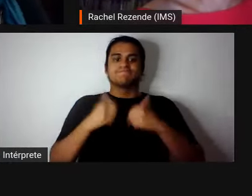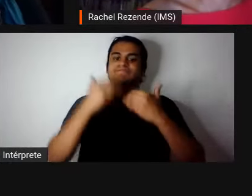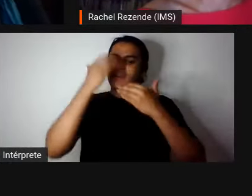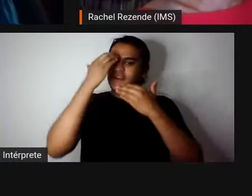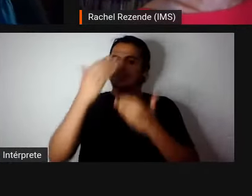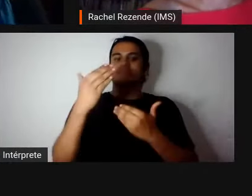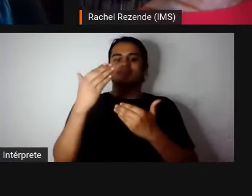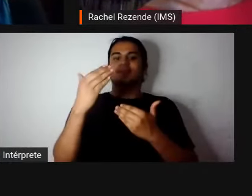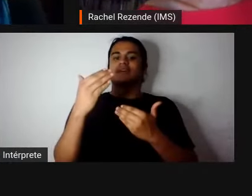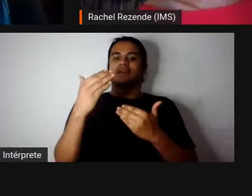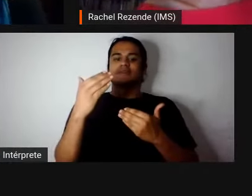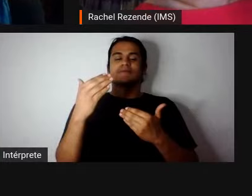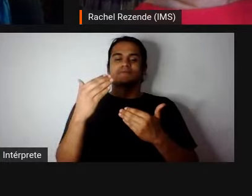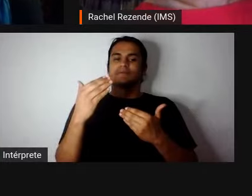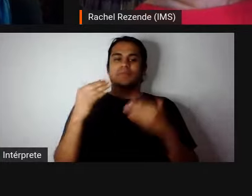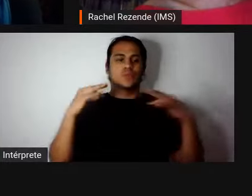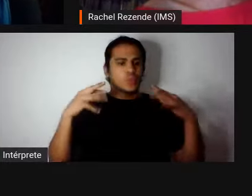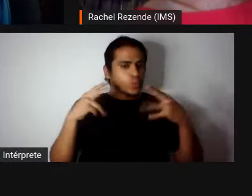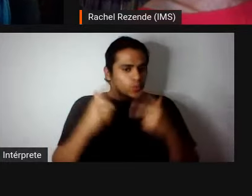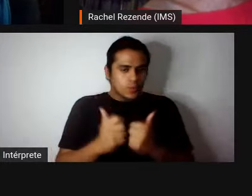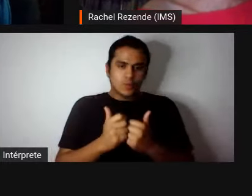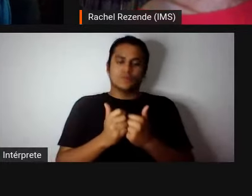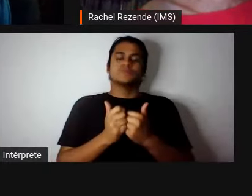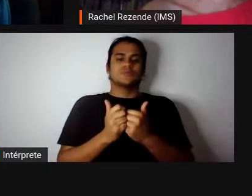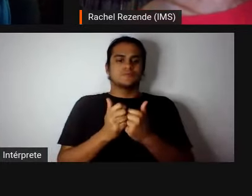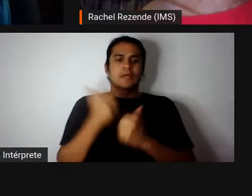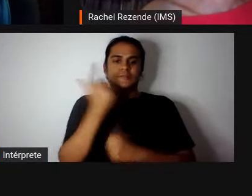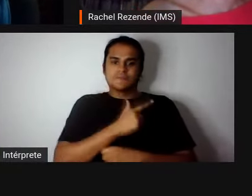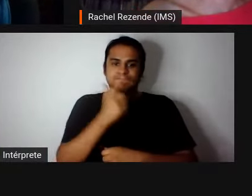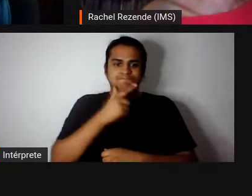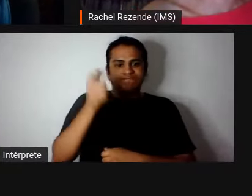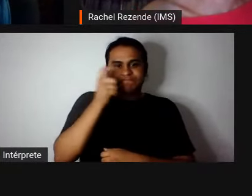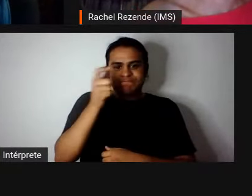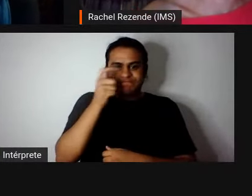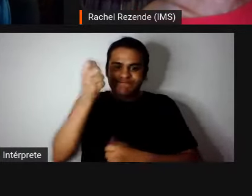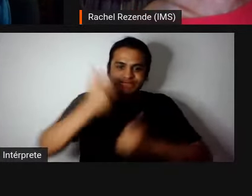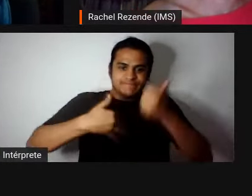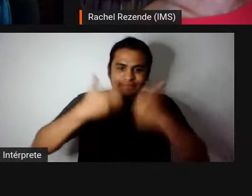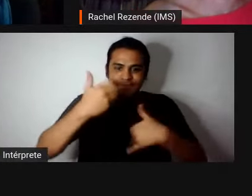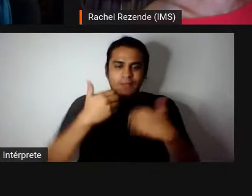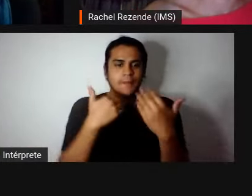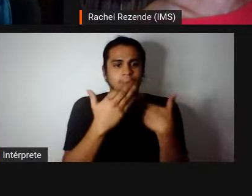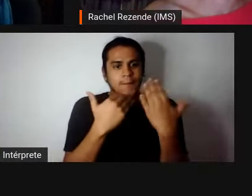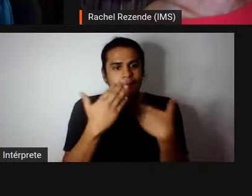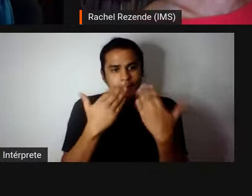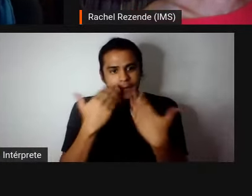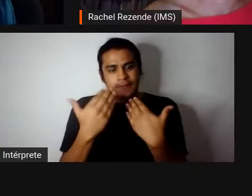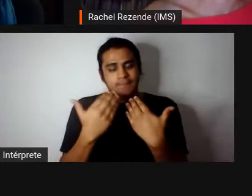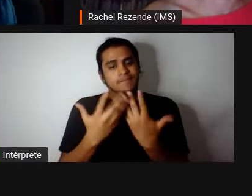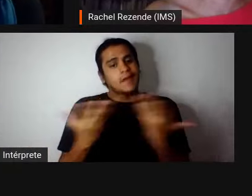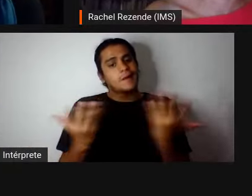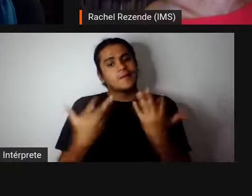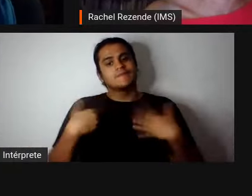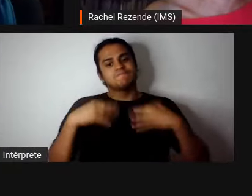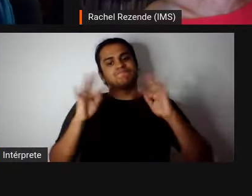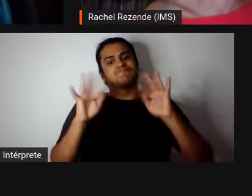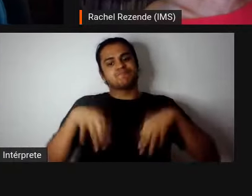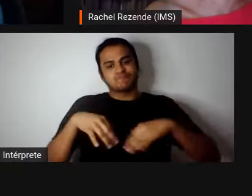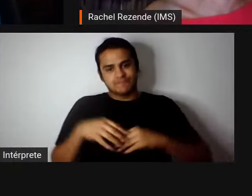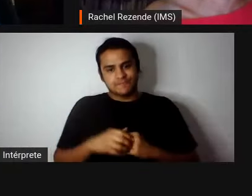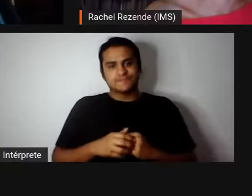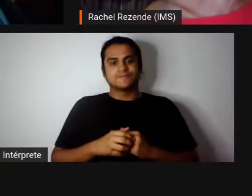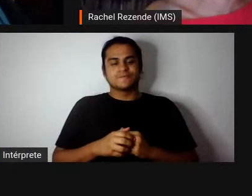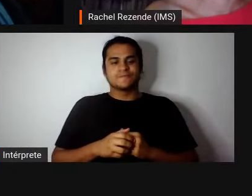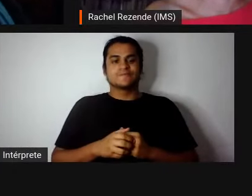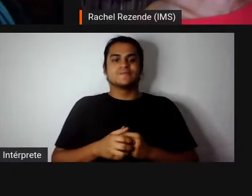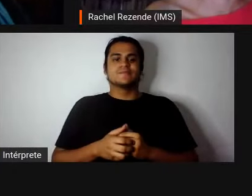muito, né, por tudo que, né, pudemos ouvir de você, falar, conversar. E eu vou encerrar, então. Né? Quero encerrar